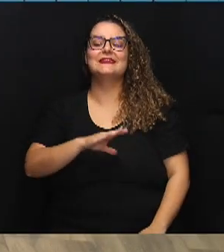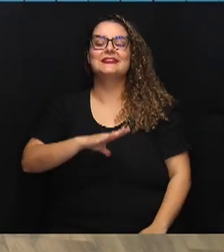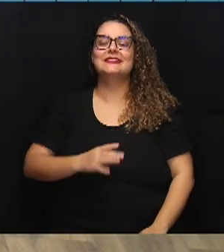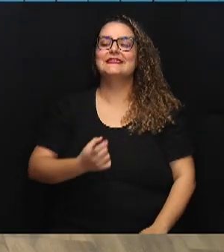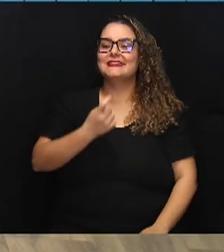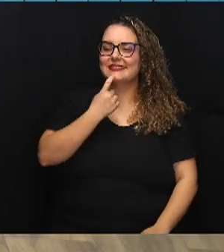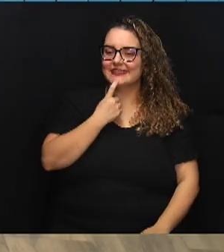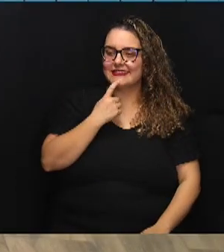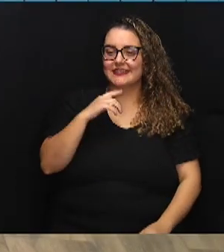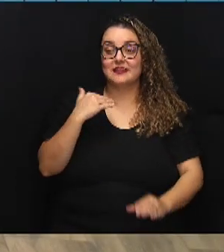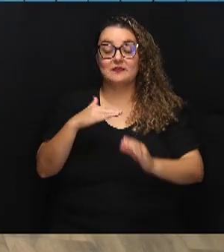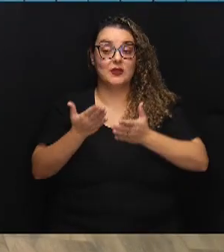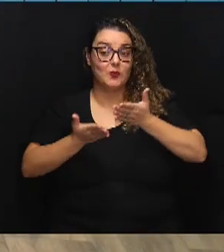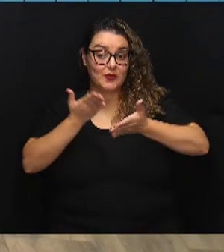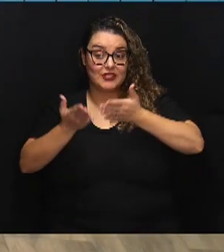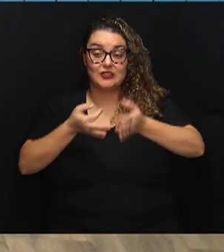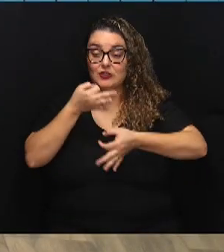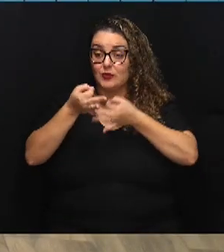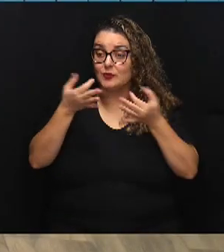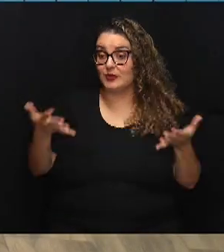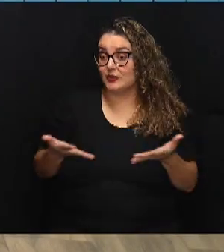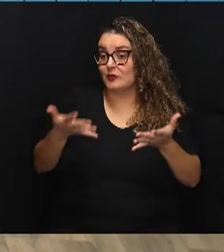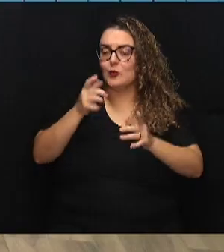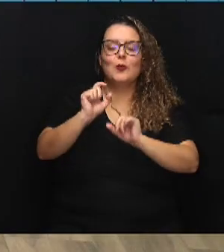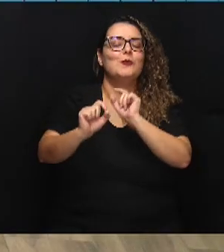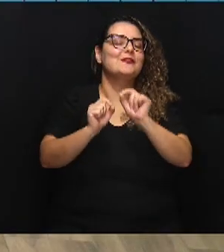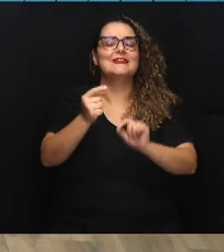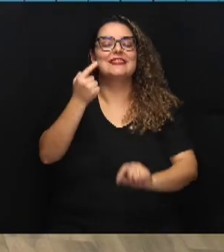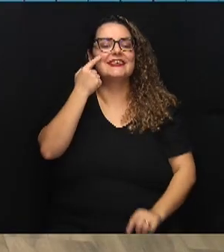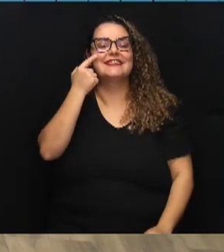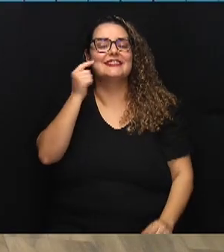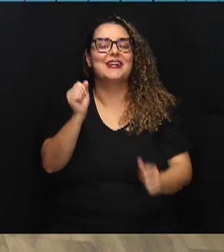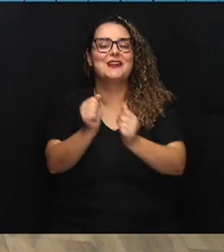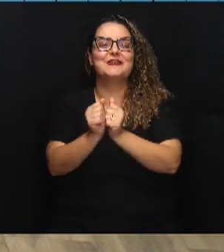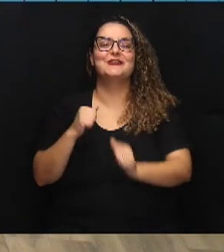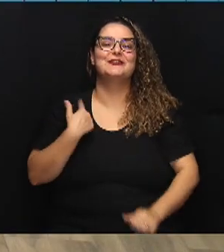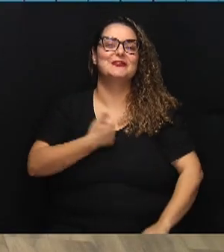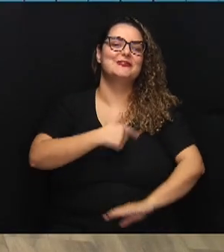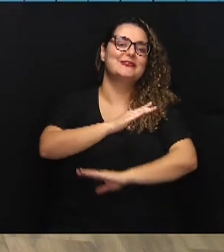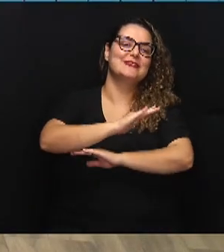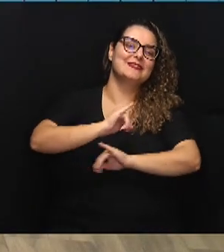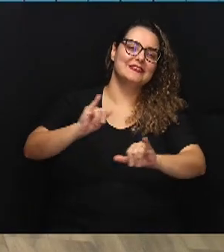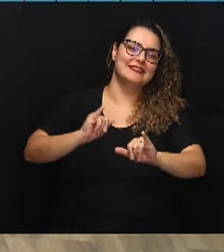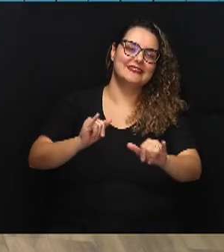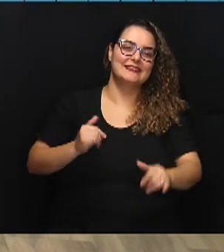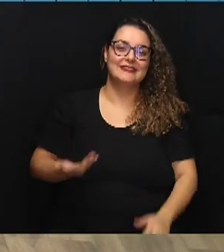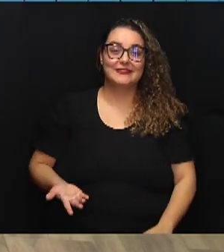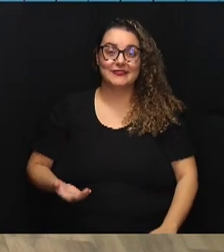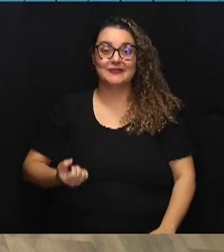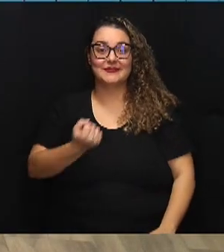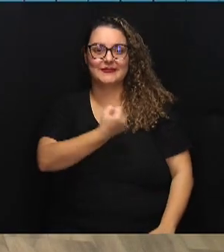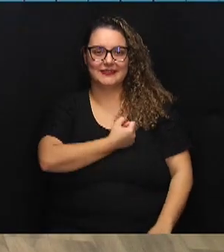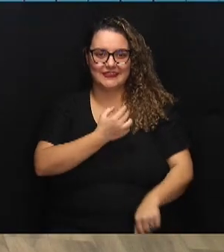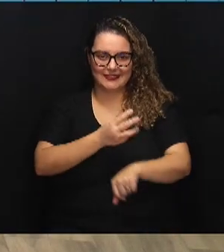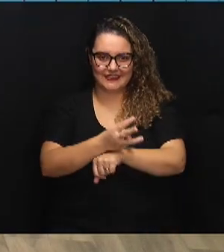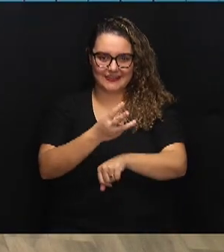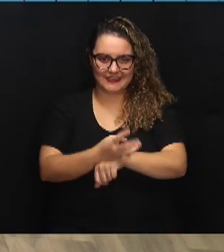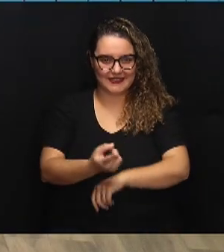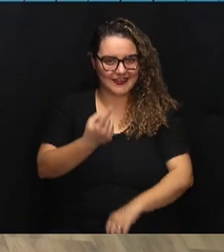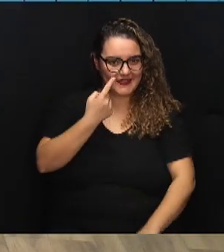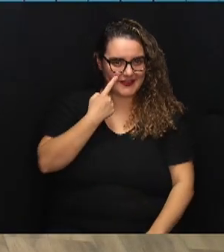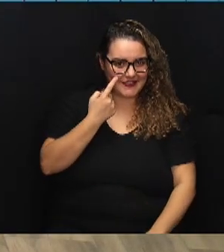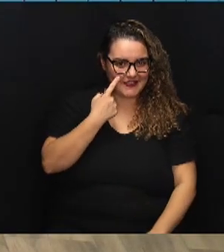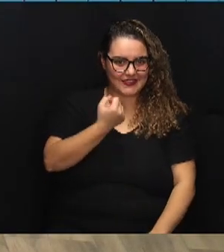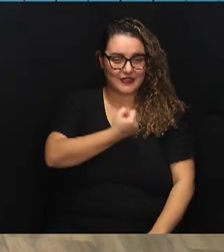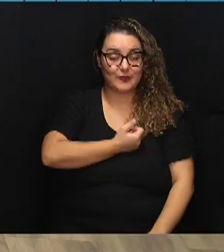Campinas, manda o seu elogio, uma crítica construtiva, o que você quer assistir aqui no nosso telejornal, pelo número do nosso WhatsApp,